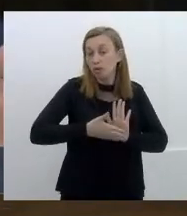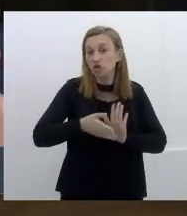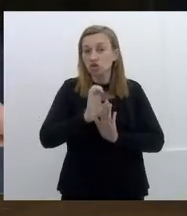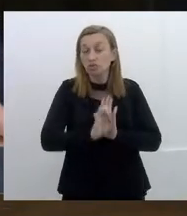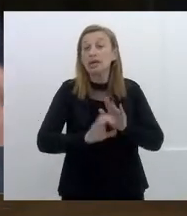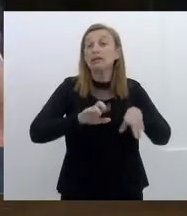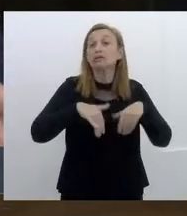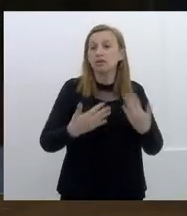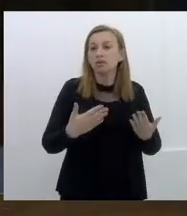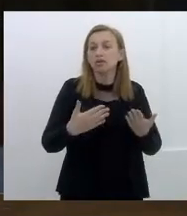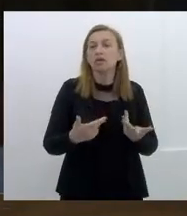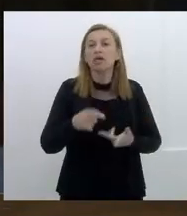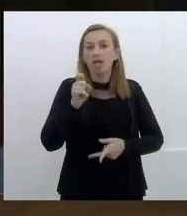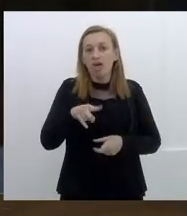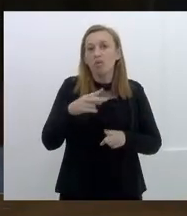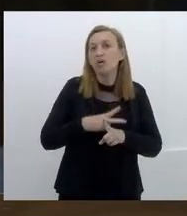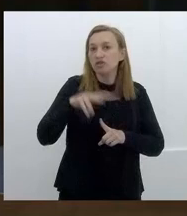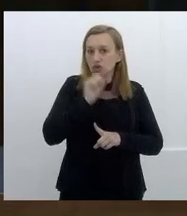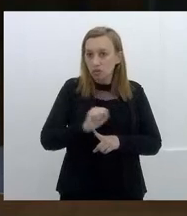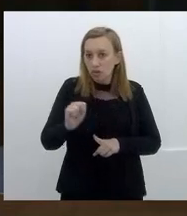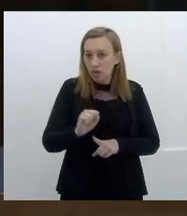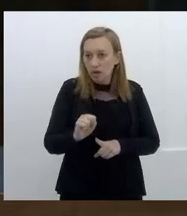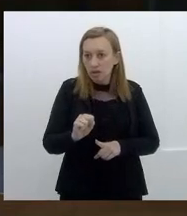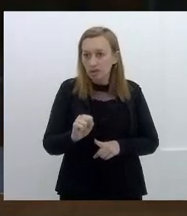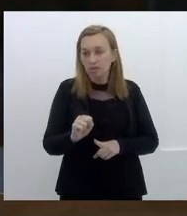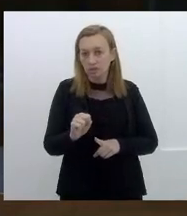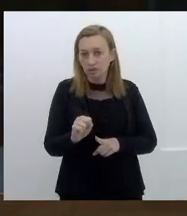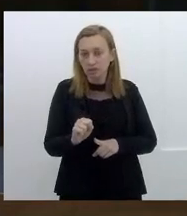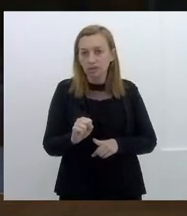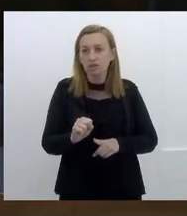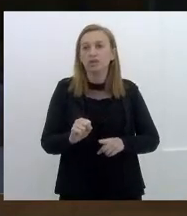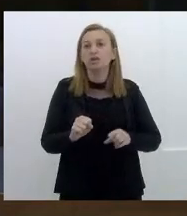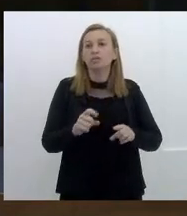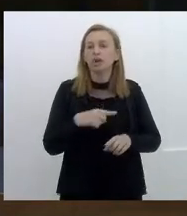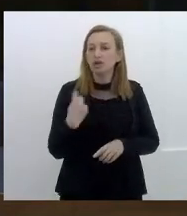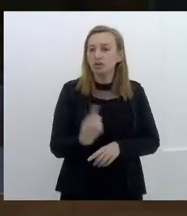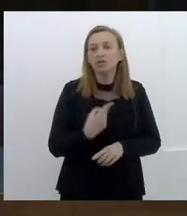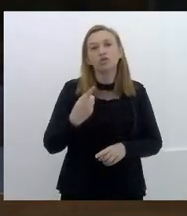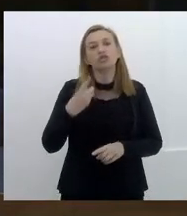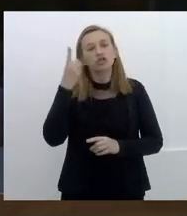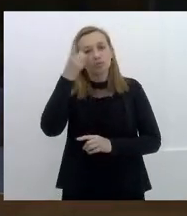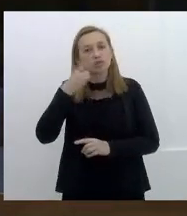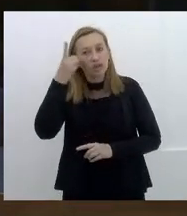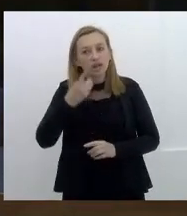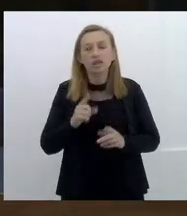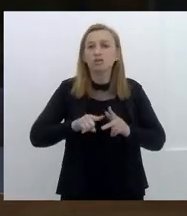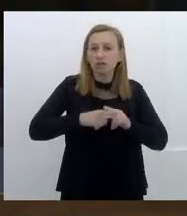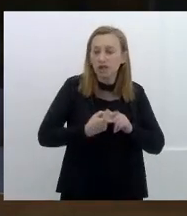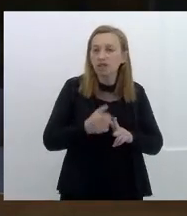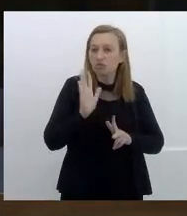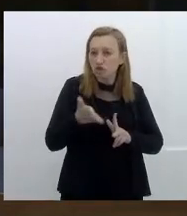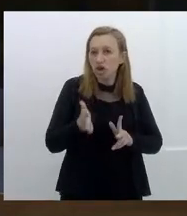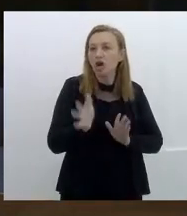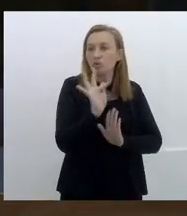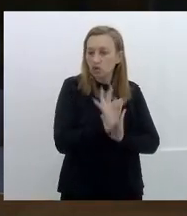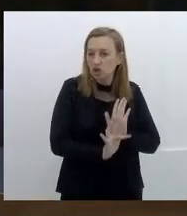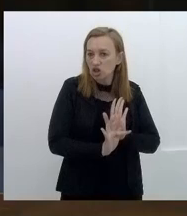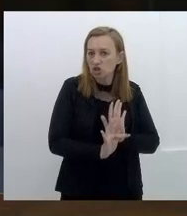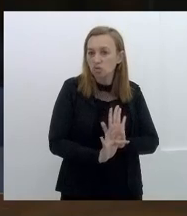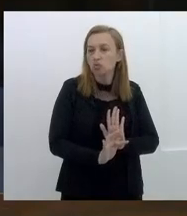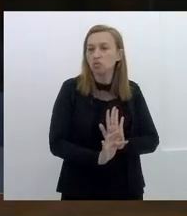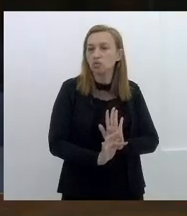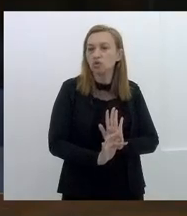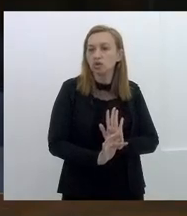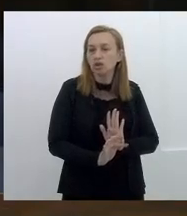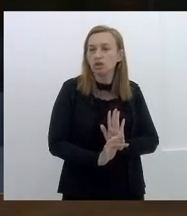de emenda então portanto é um O parlamento e que tenhamos outras vitórias que já alteramos o texto é um ponto do